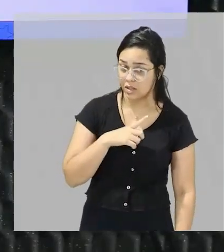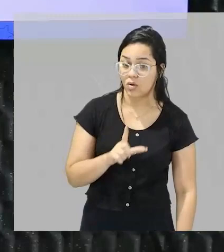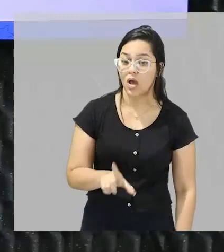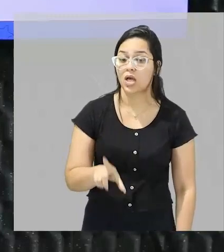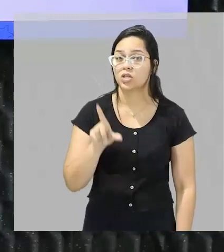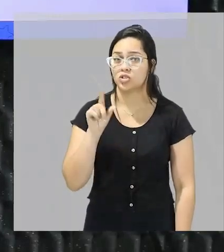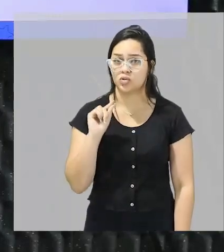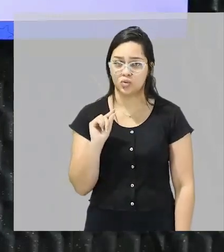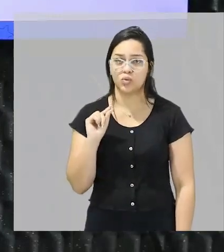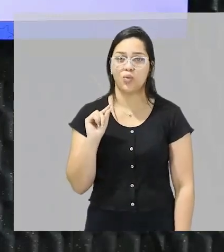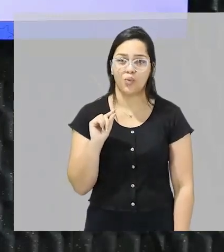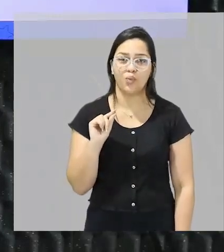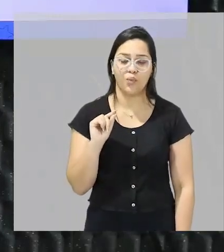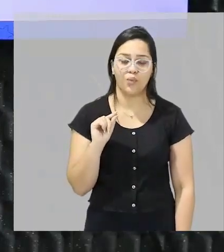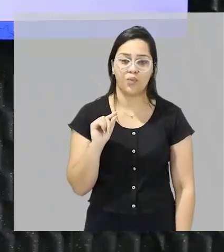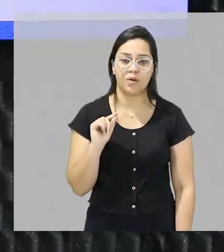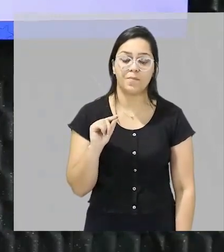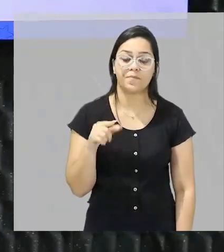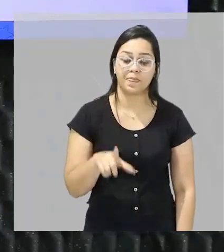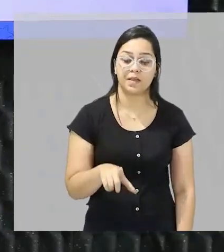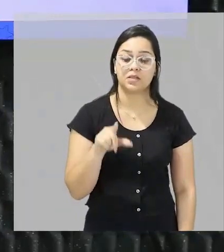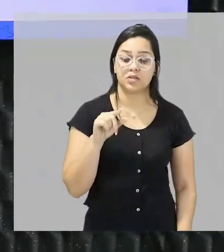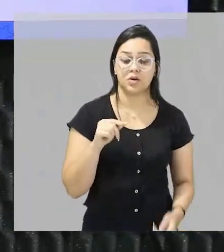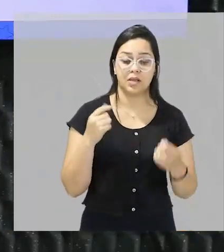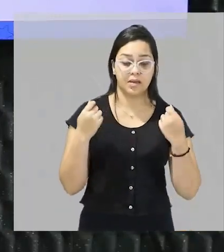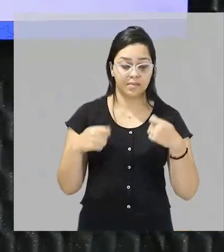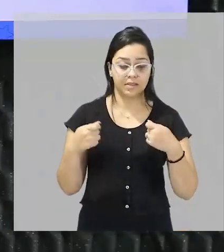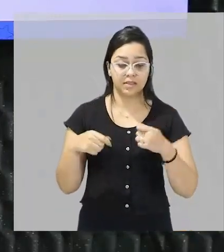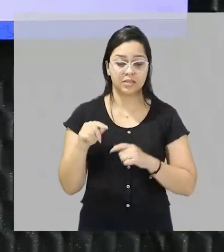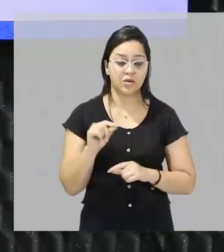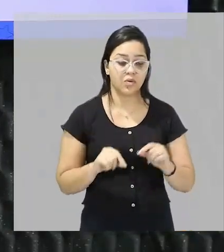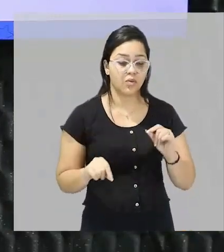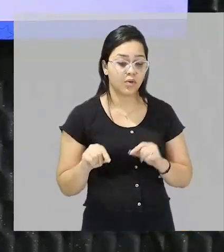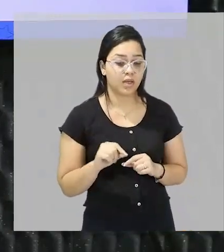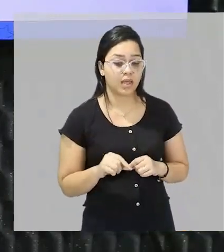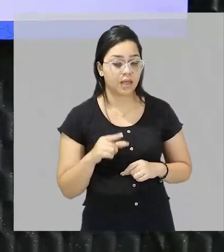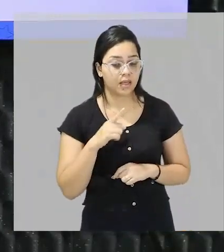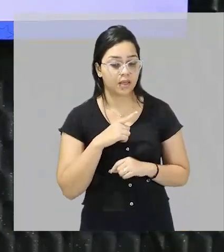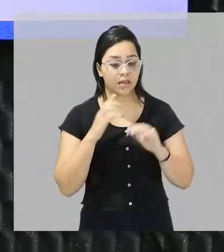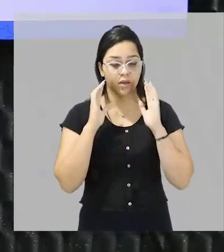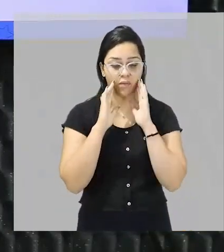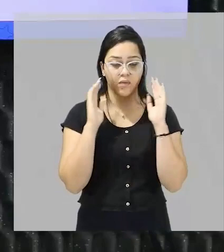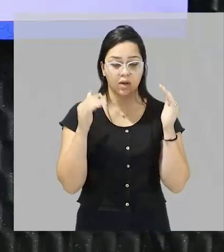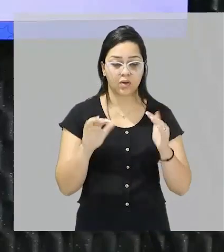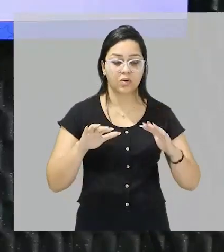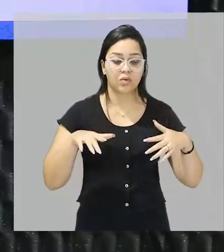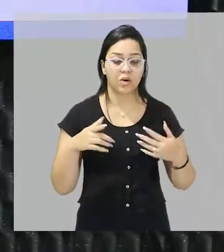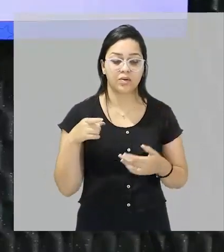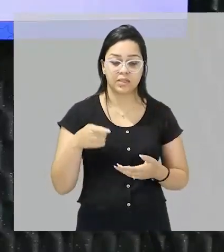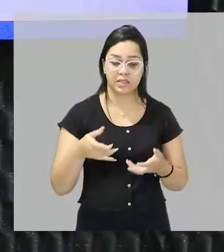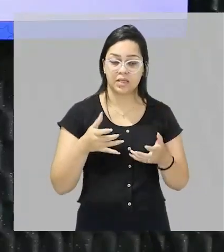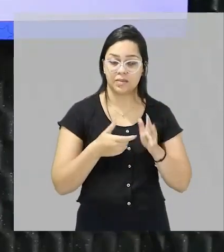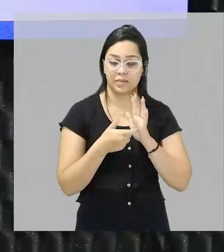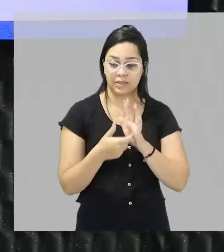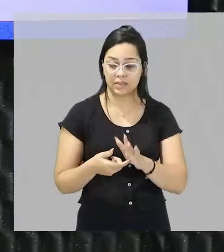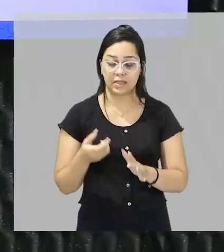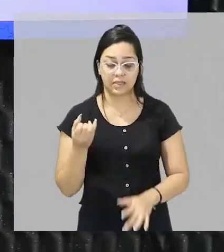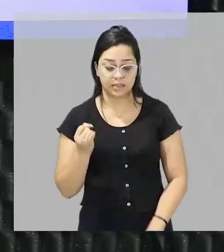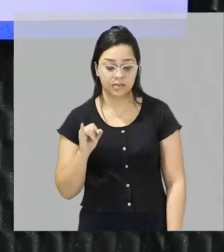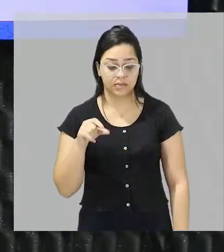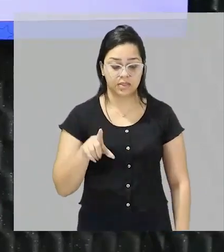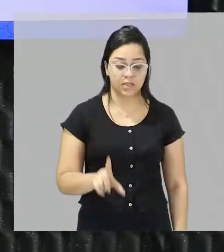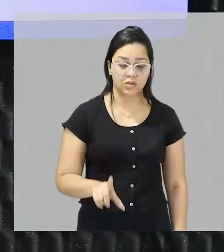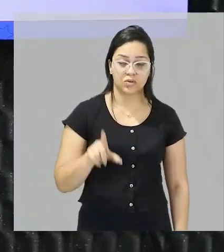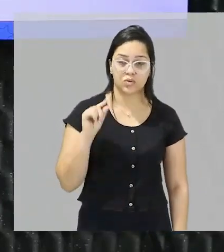desse conectivo? Essa escolha, ela precisa estar bem pautada com o que você quer transmitir. Se você